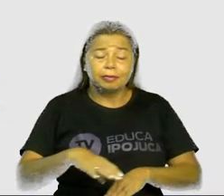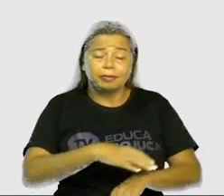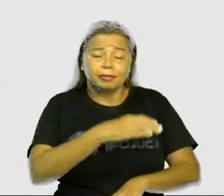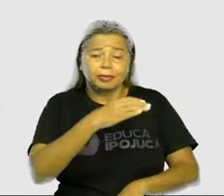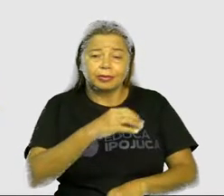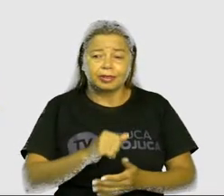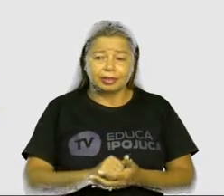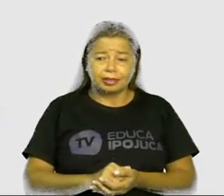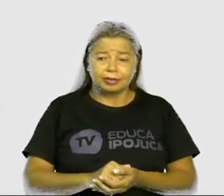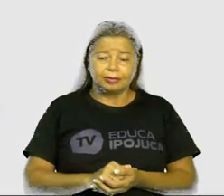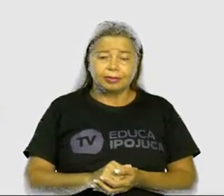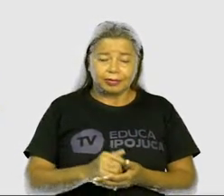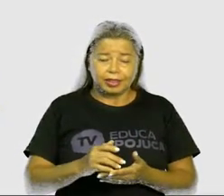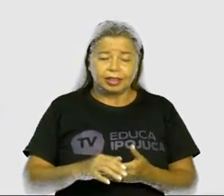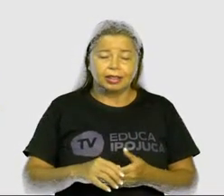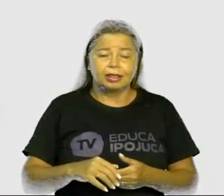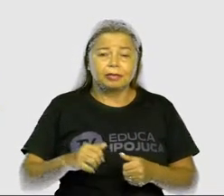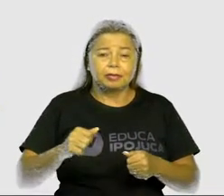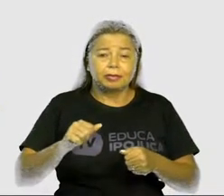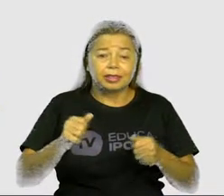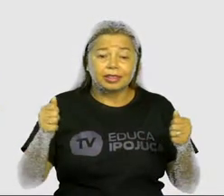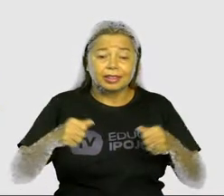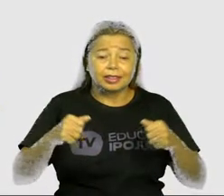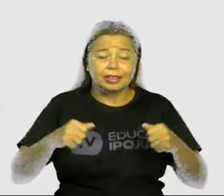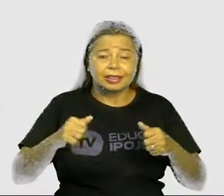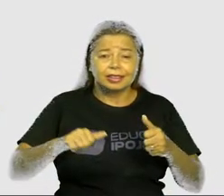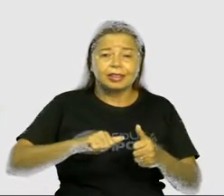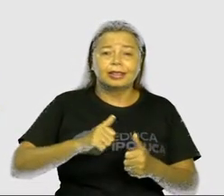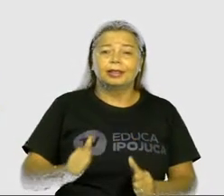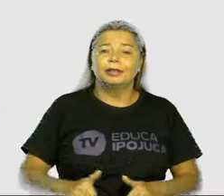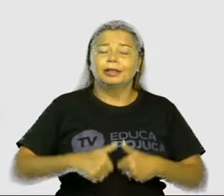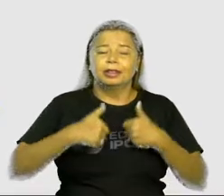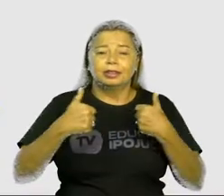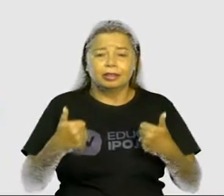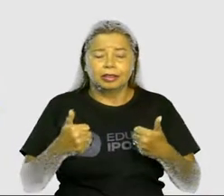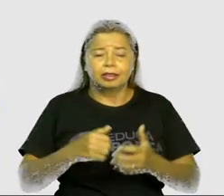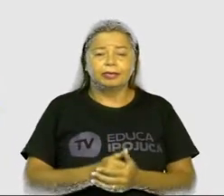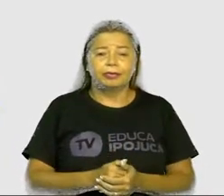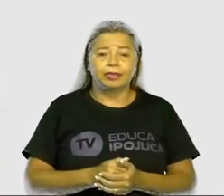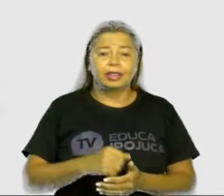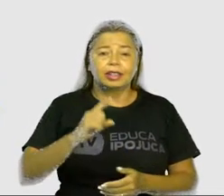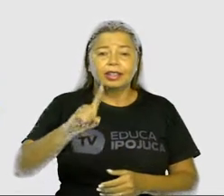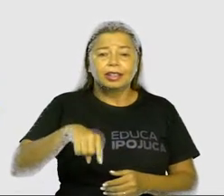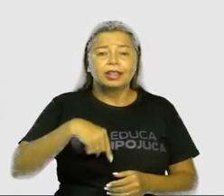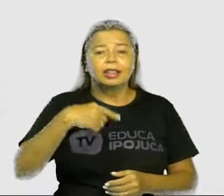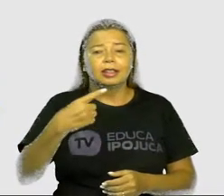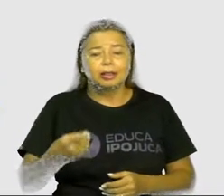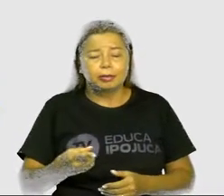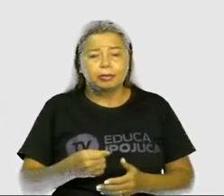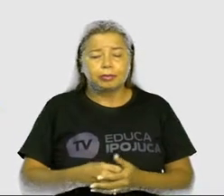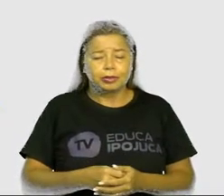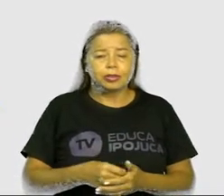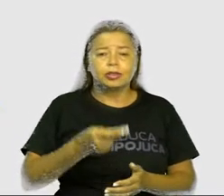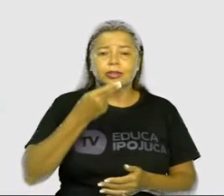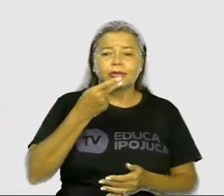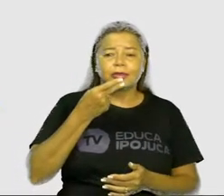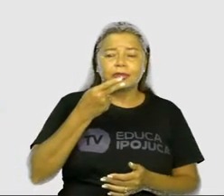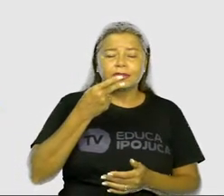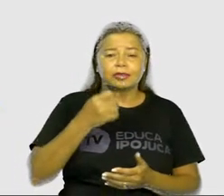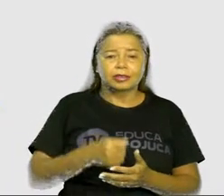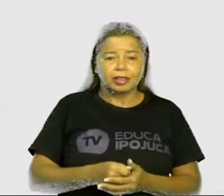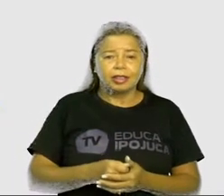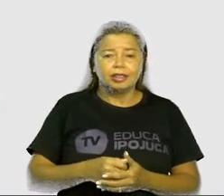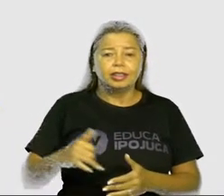consertar. Imagine e pense bem. Depois me conte a viagem que